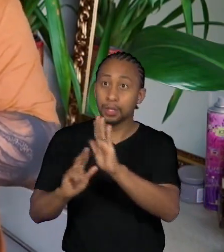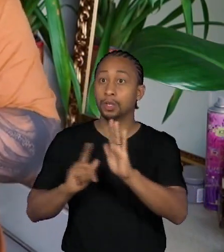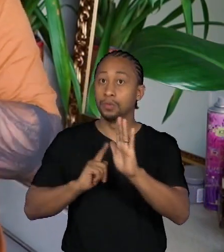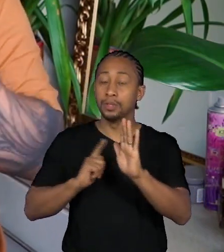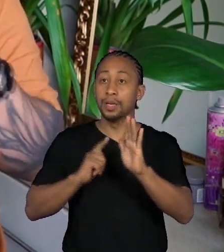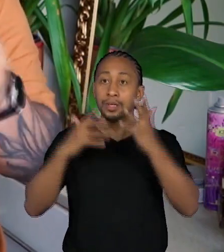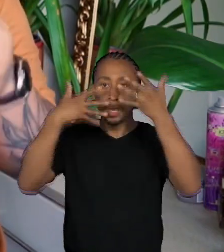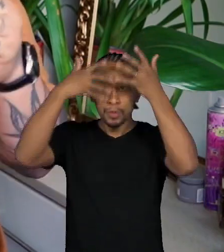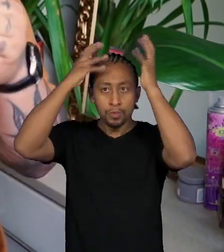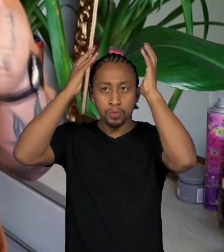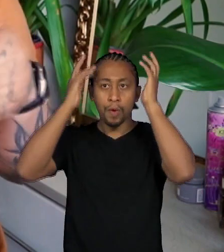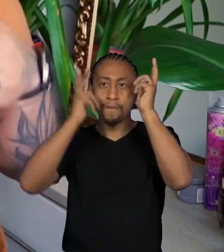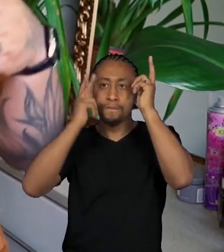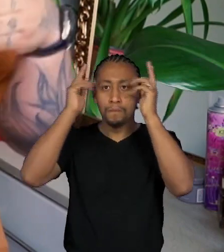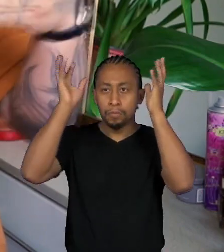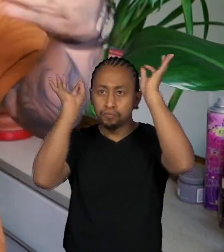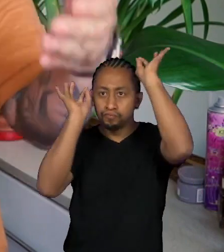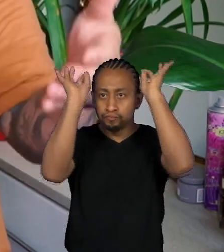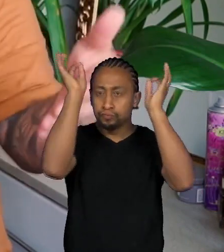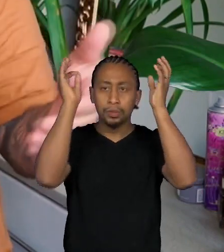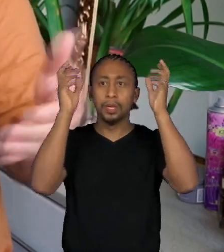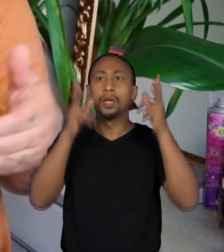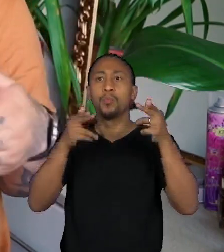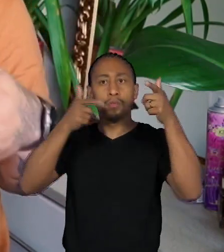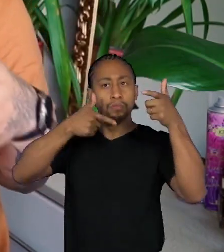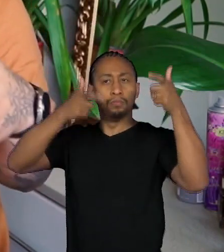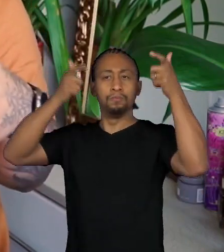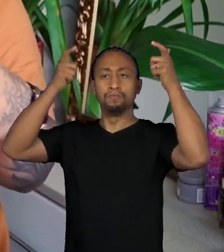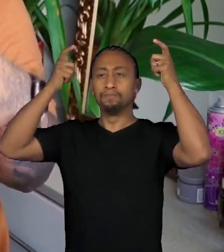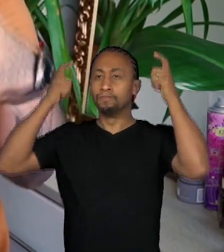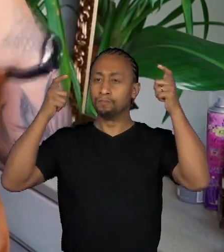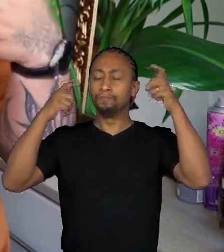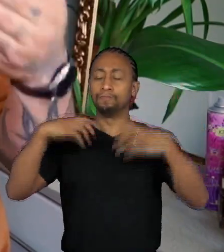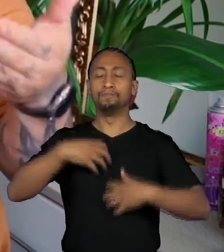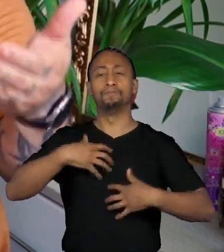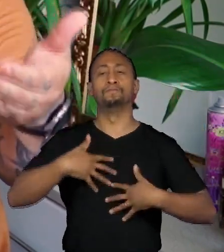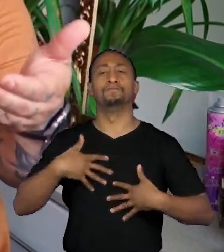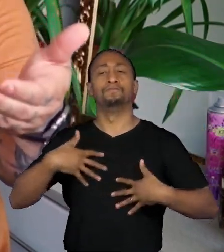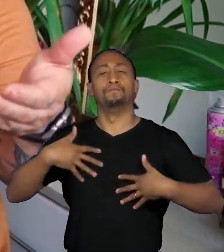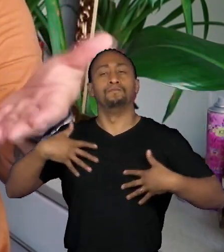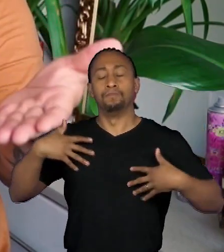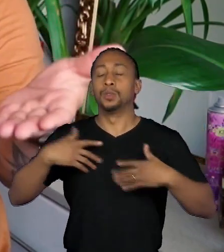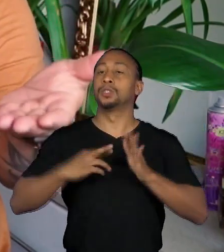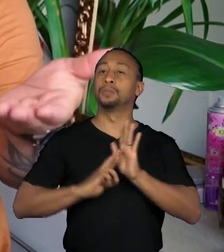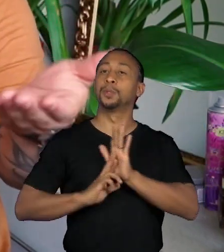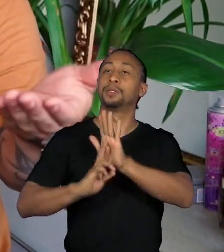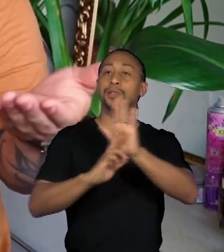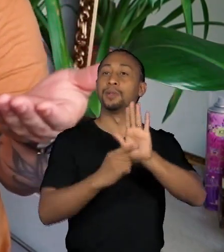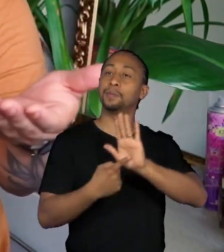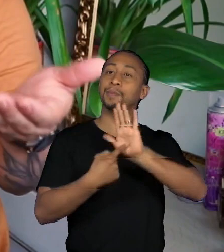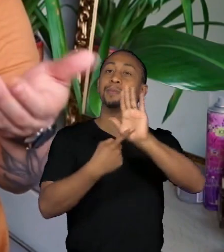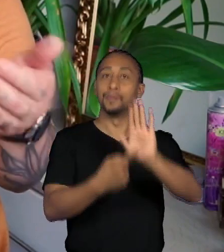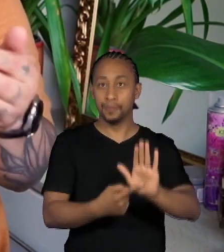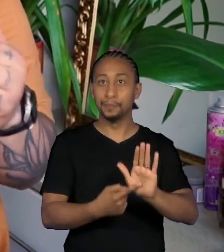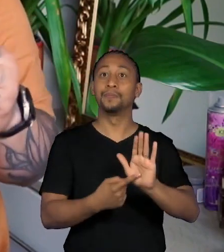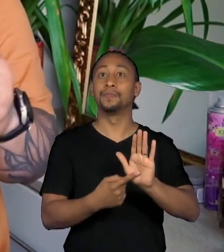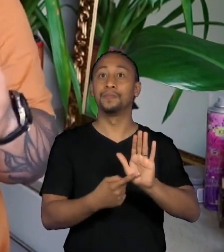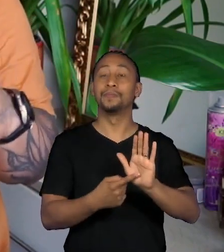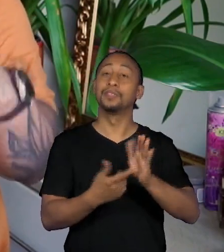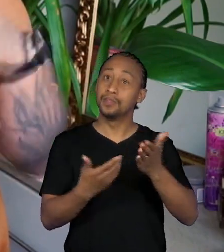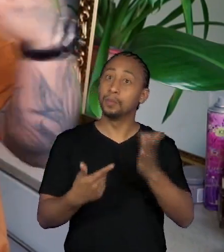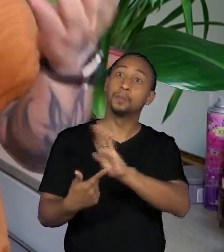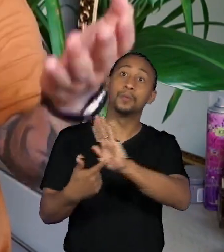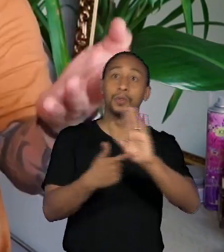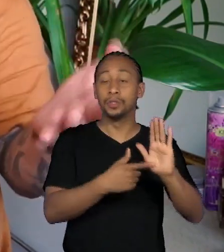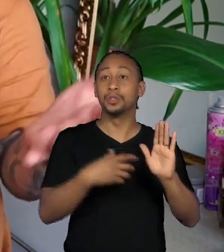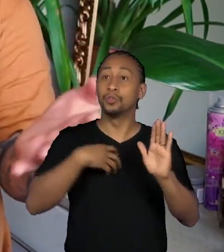você, esse cabelo ele se torna a sua coroa, ele se torna a sua representação e um orgulho do passado e